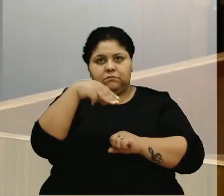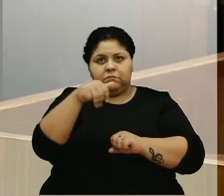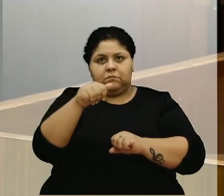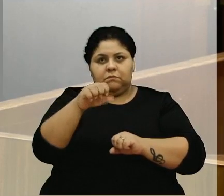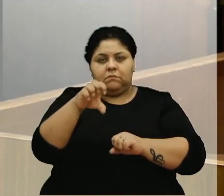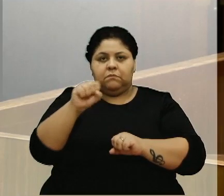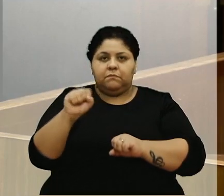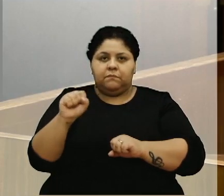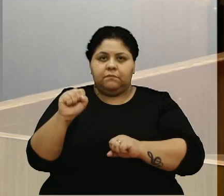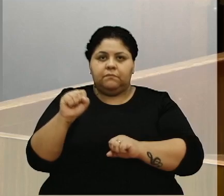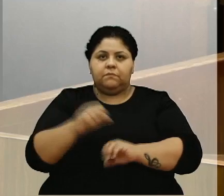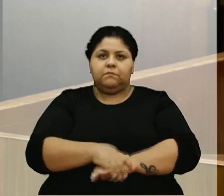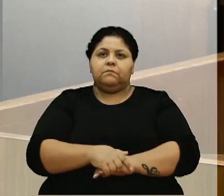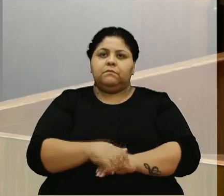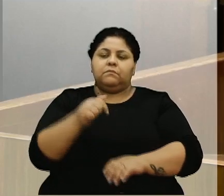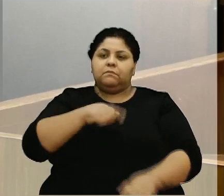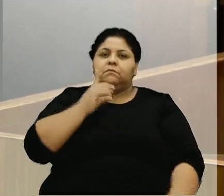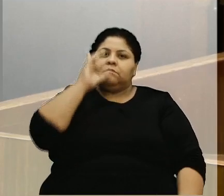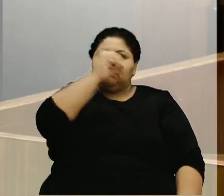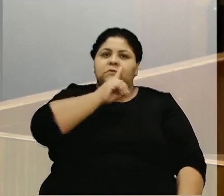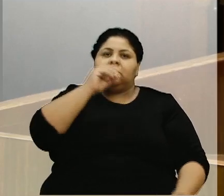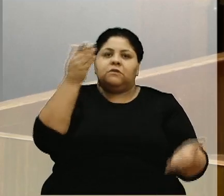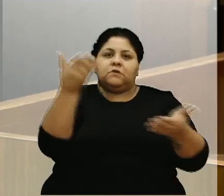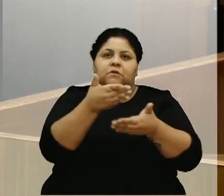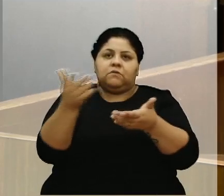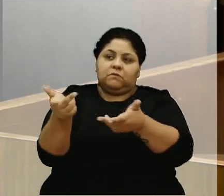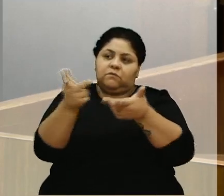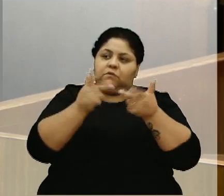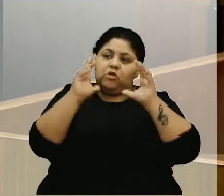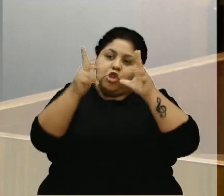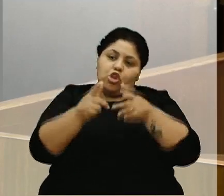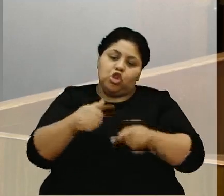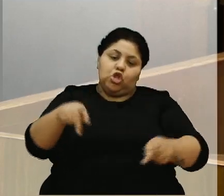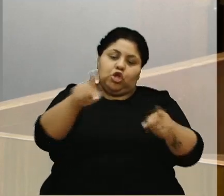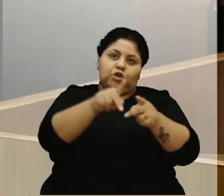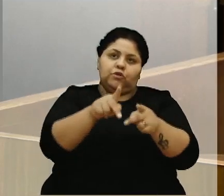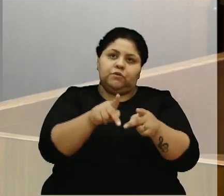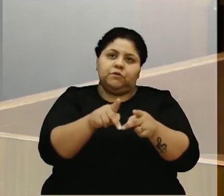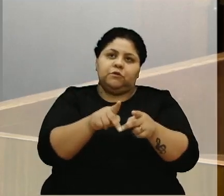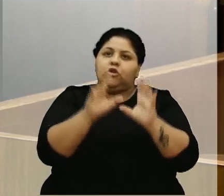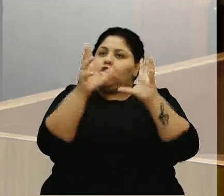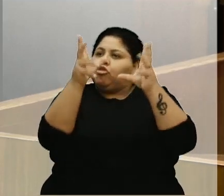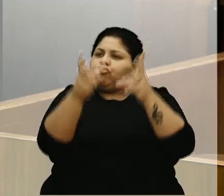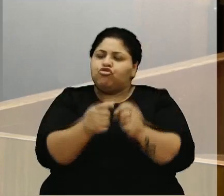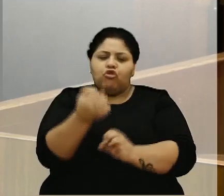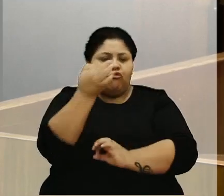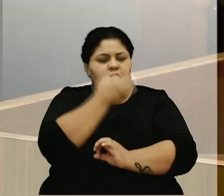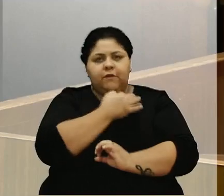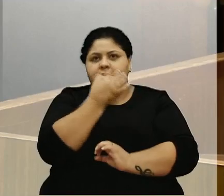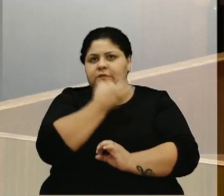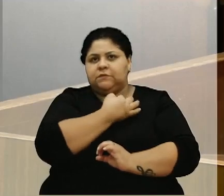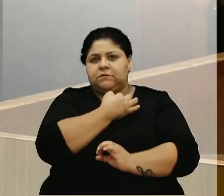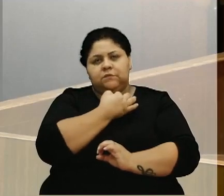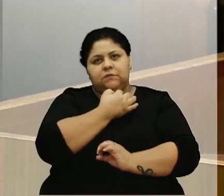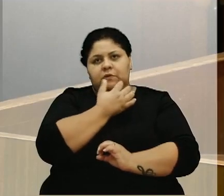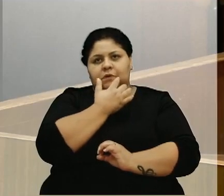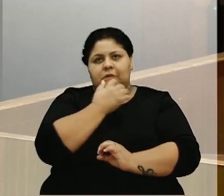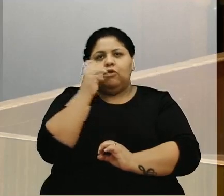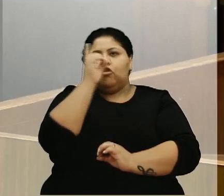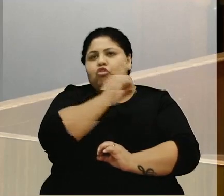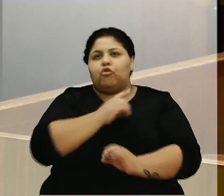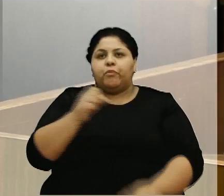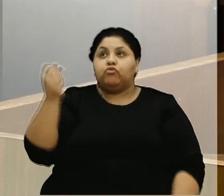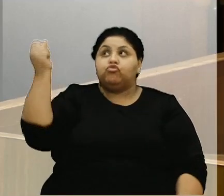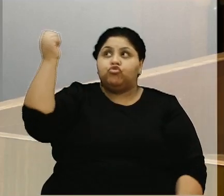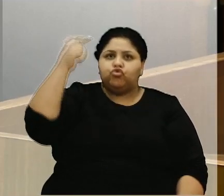Maesa. Nesse domingo agora, vamos convidar todo o público, todo aquele caxiense, vai dar um domingo de sol,